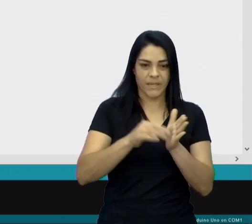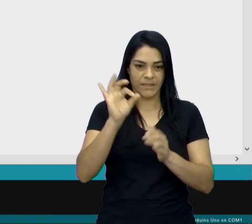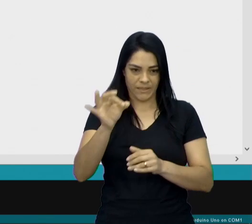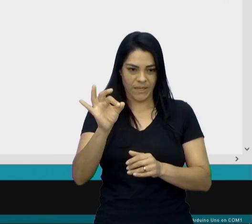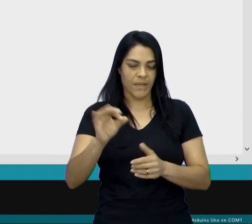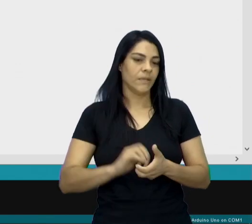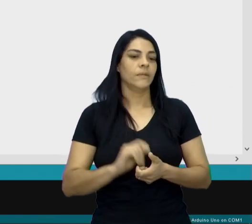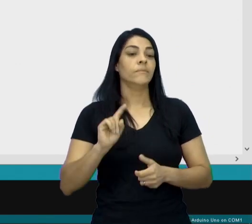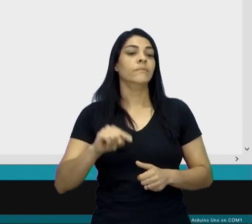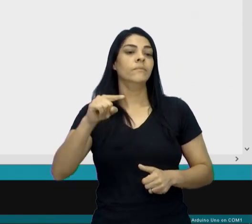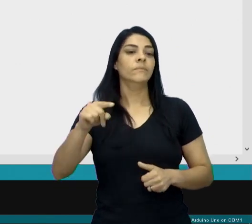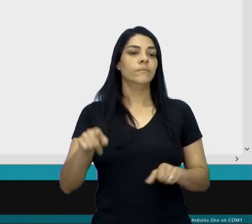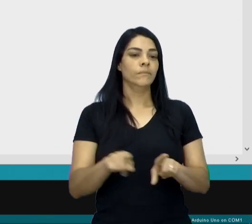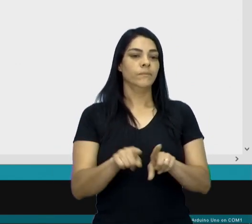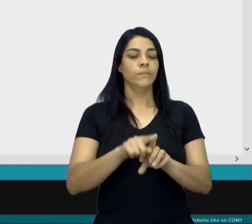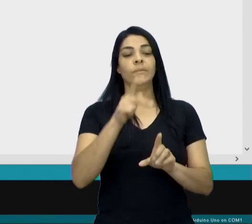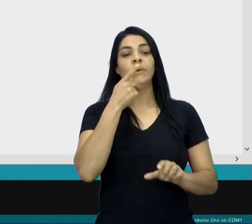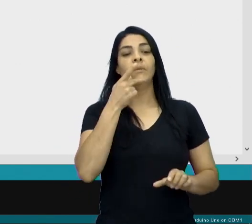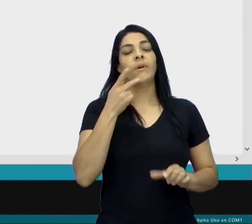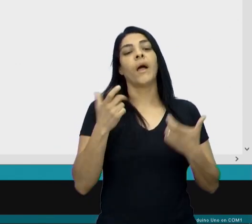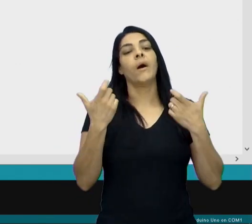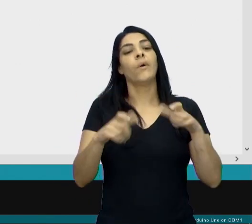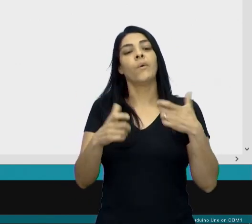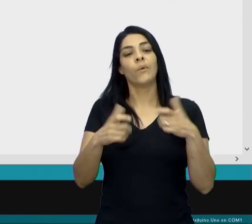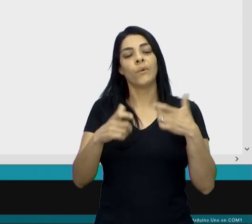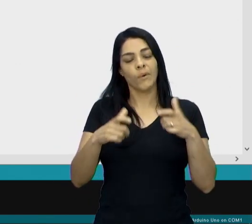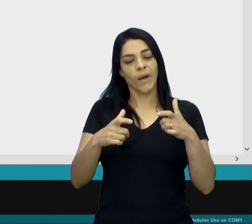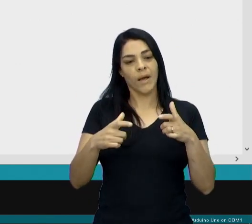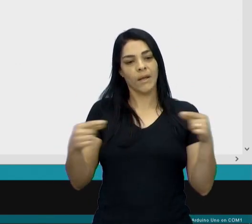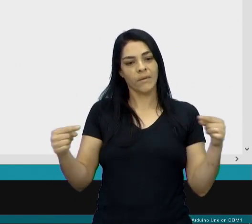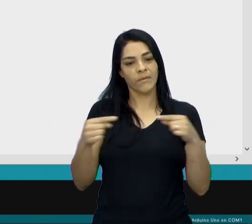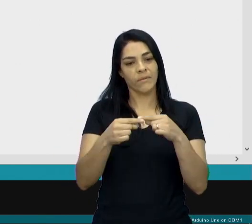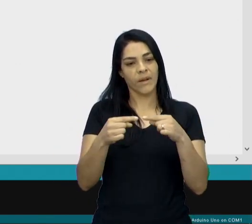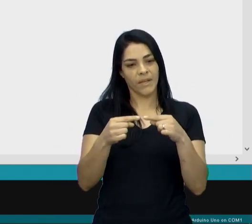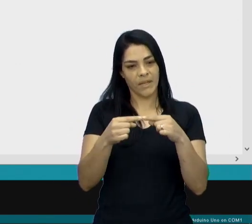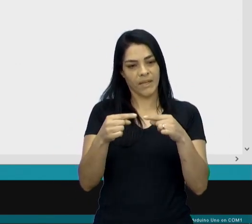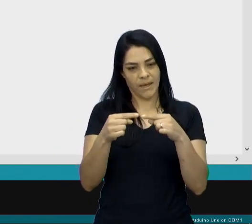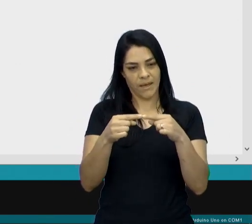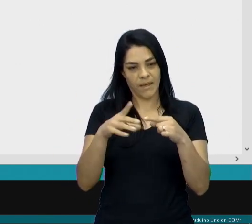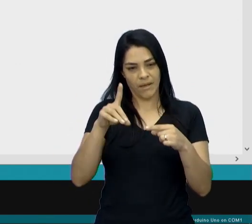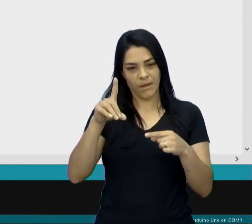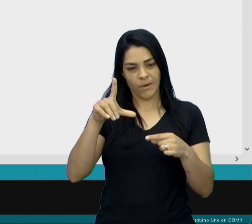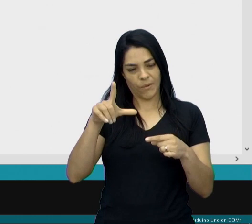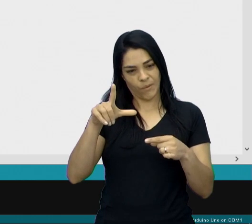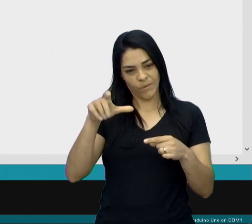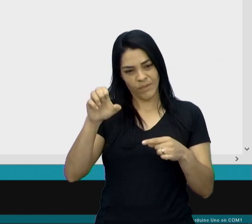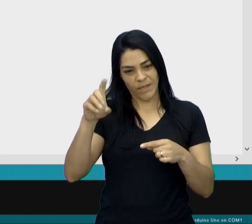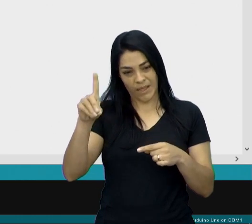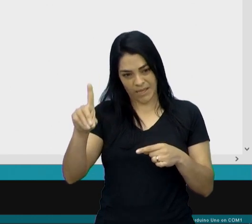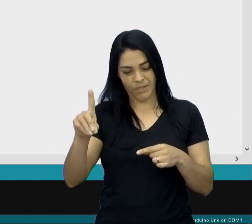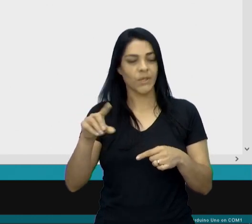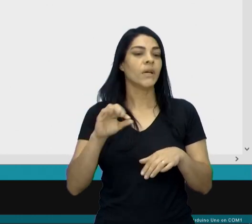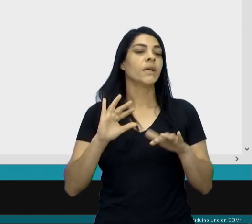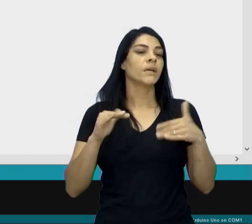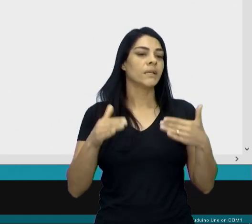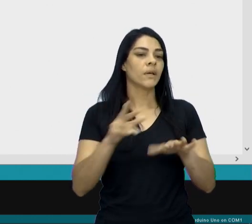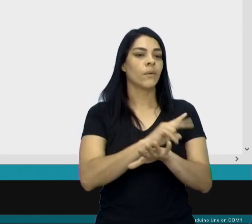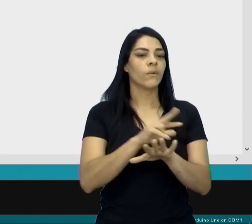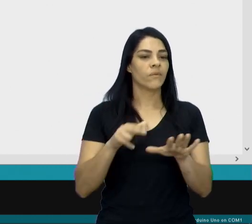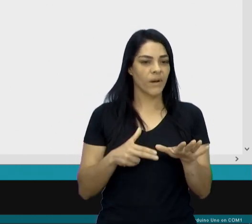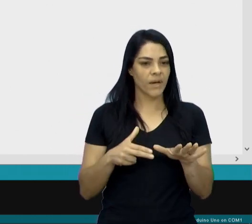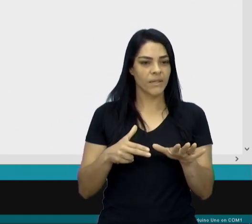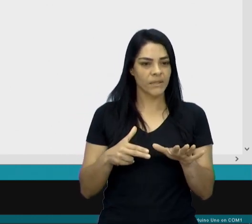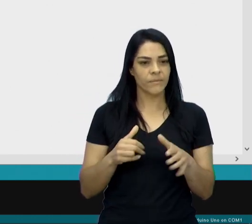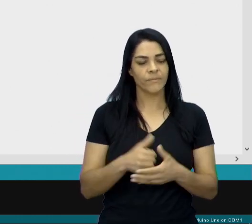nós vamos dizer também onde é que você vai ligar estes LEDs, tá certo? Então, a variável, ó, int, né,